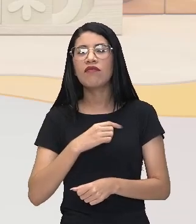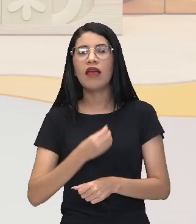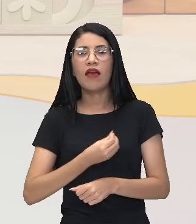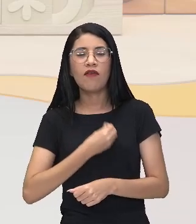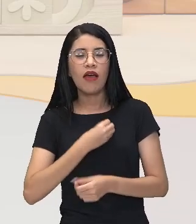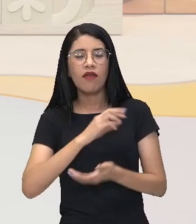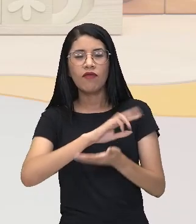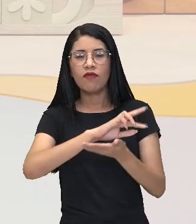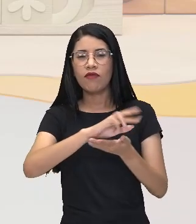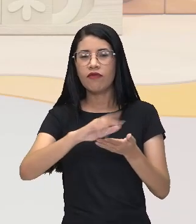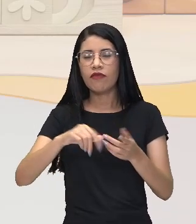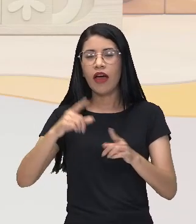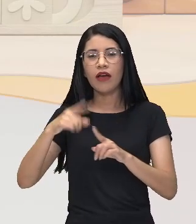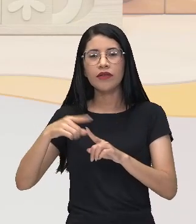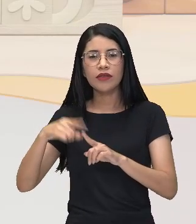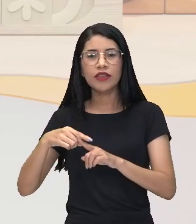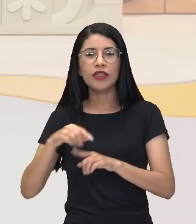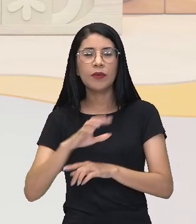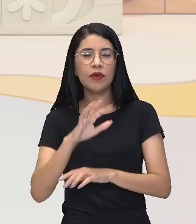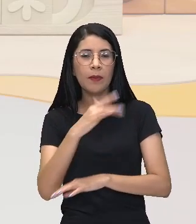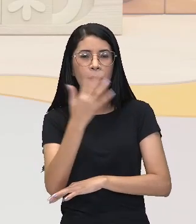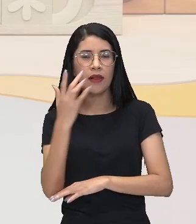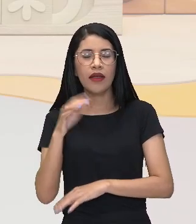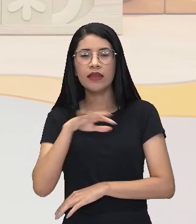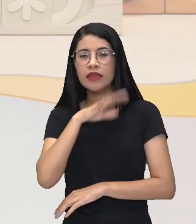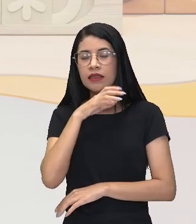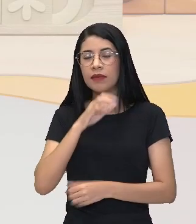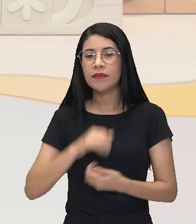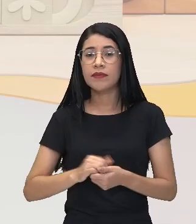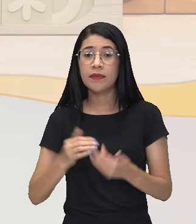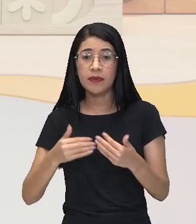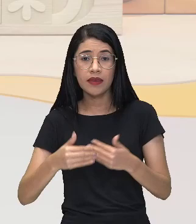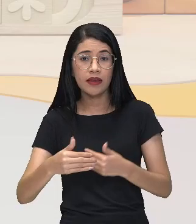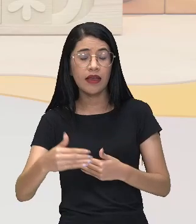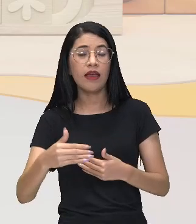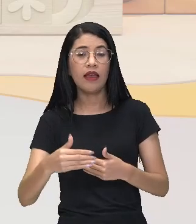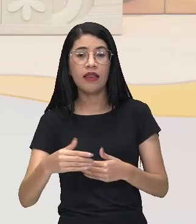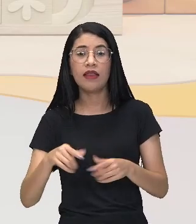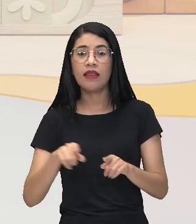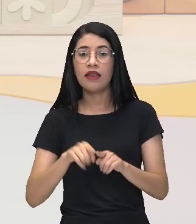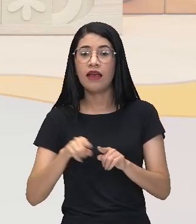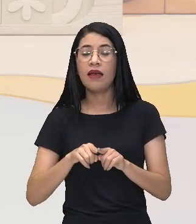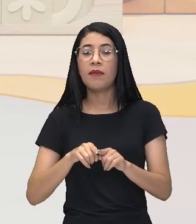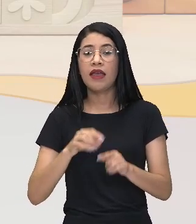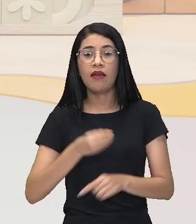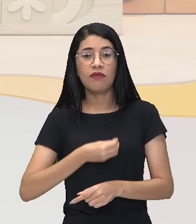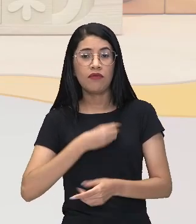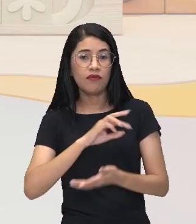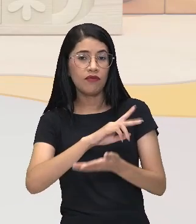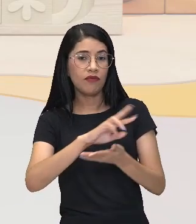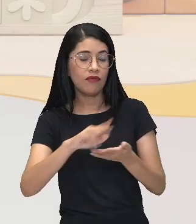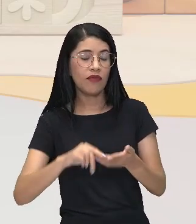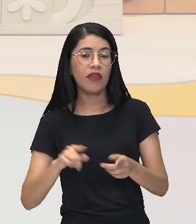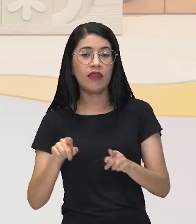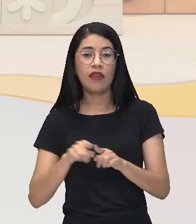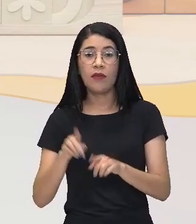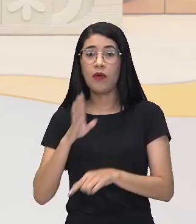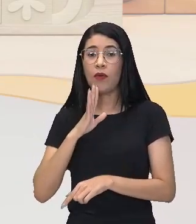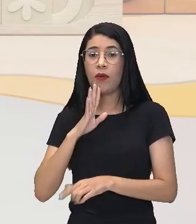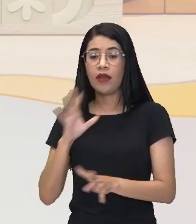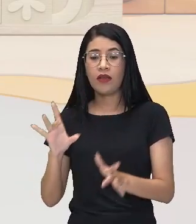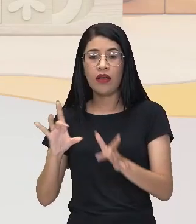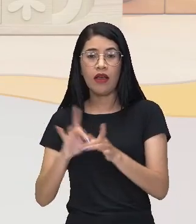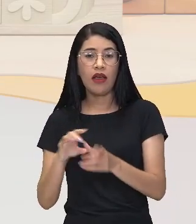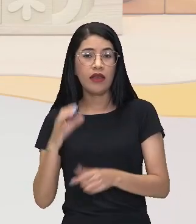de animais e plantas. E a partir de agora, essa mega biodiversidade e o conhecimento